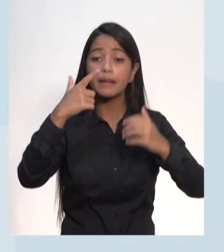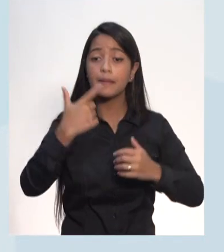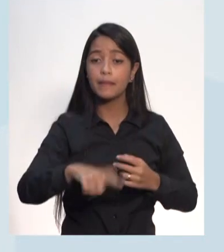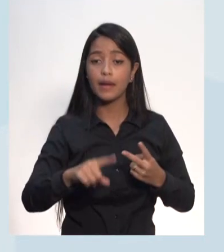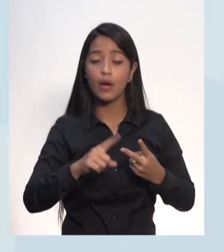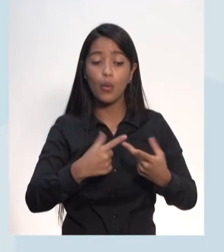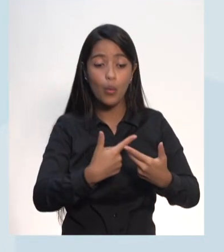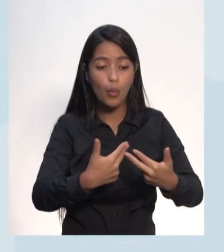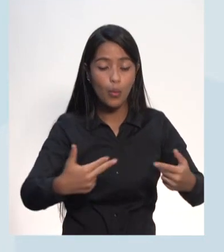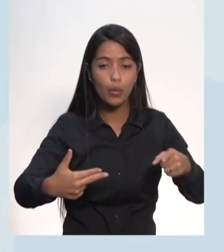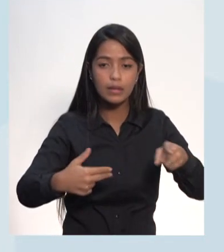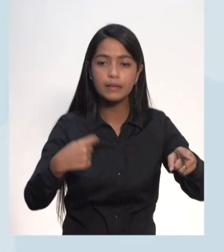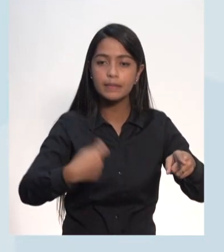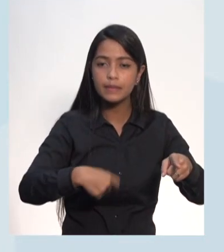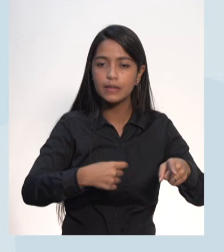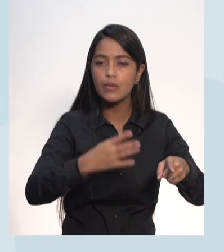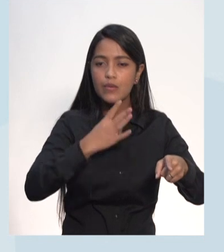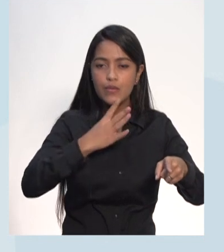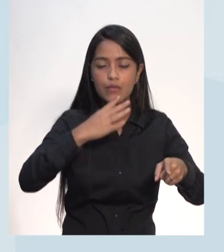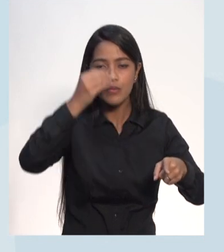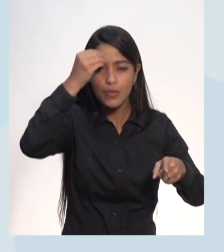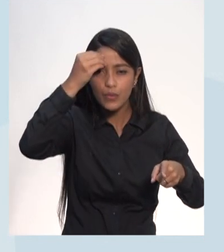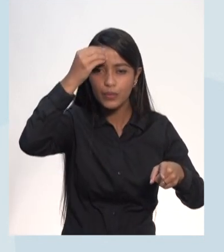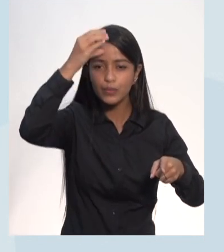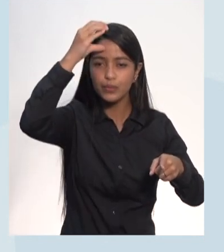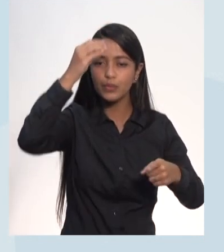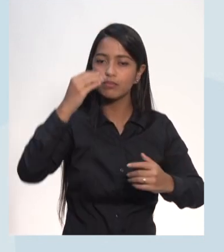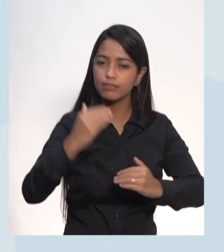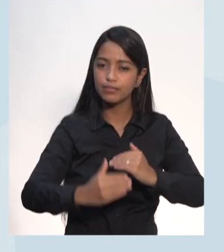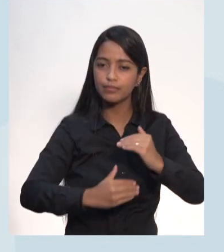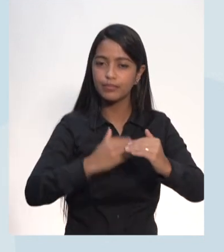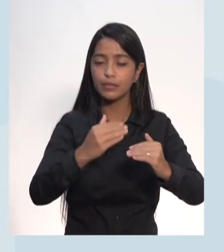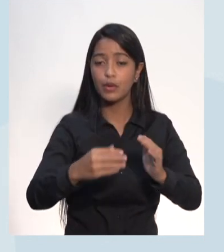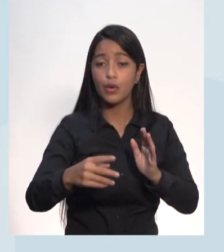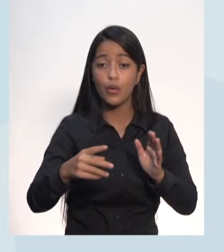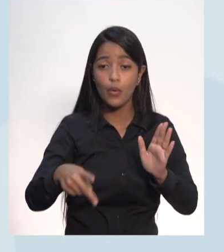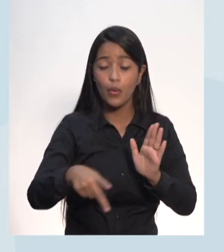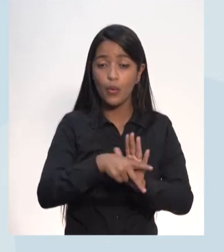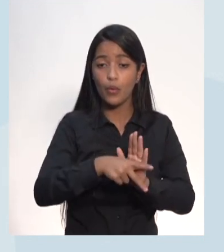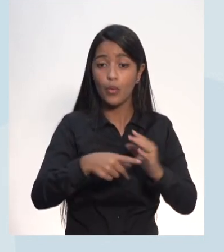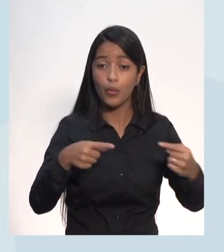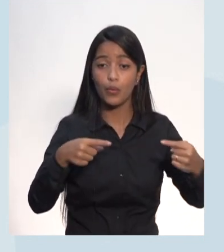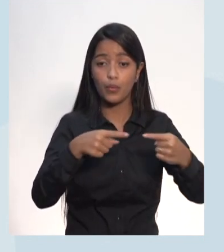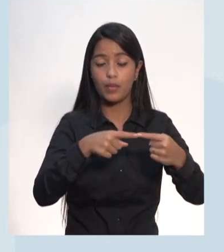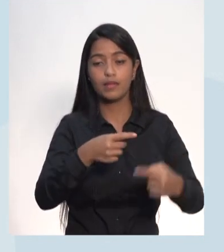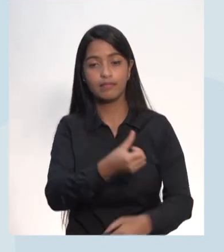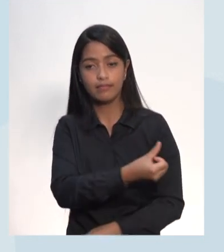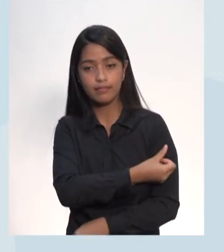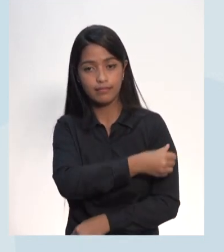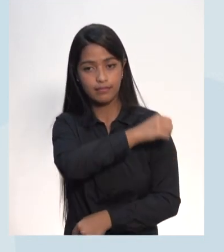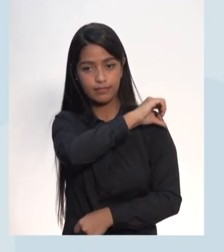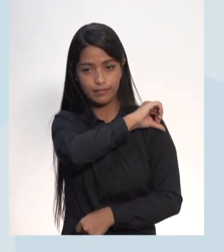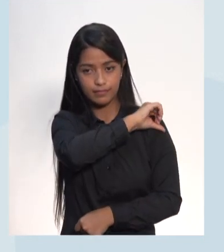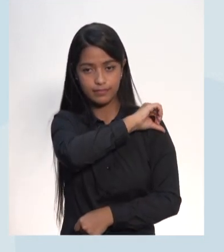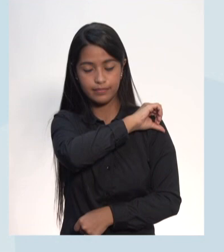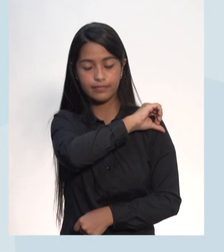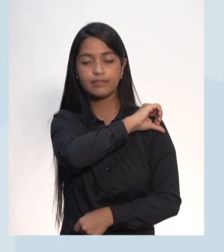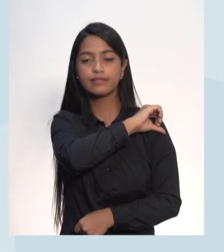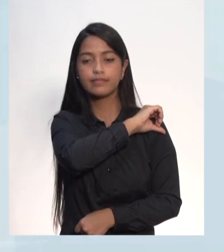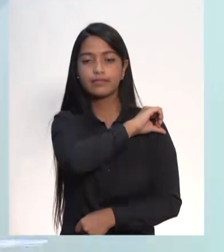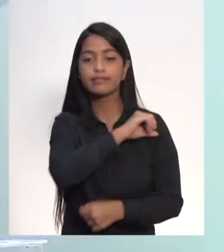para o desenvolvimento da unidade temática ao longo do ensino fundamental. Então, a gente considerou esses 2 pontos, tanto os